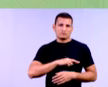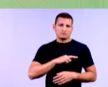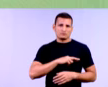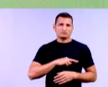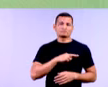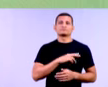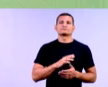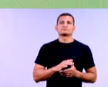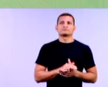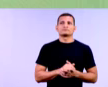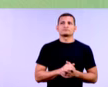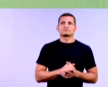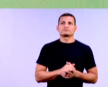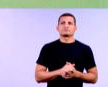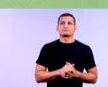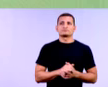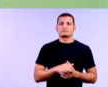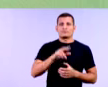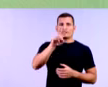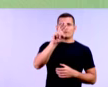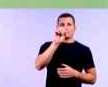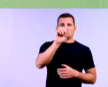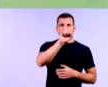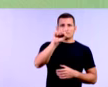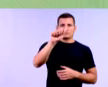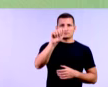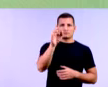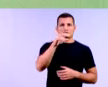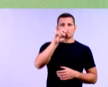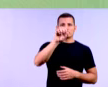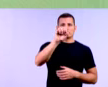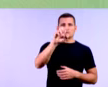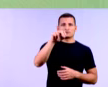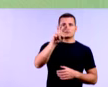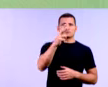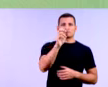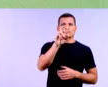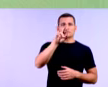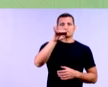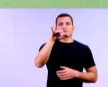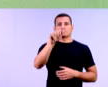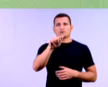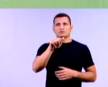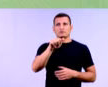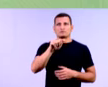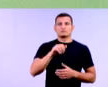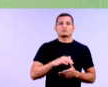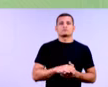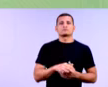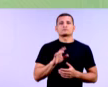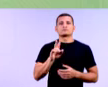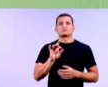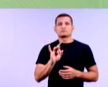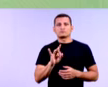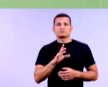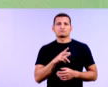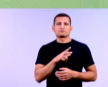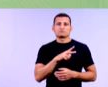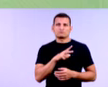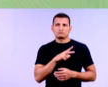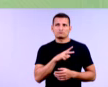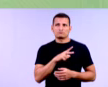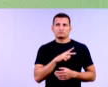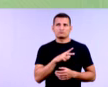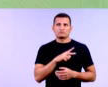retomar também. E Vossa Senhoria é empregado para as demais autoridades e particulares. O vocativo adequado